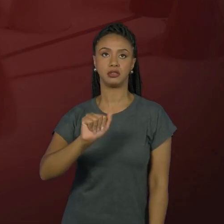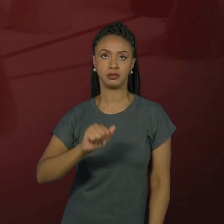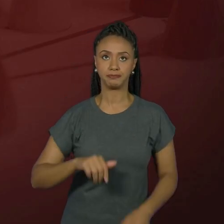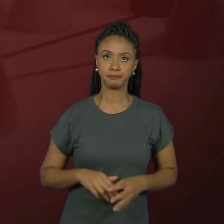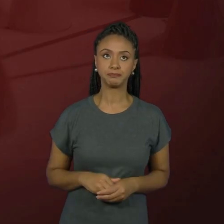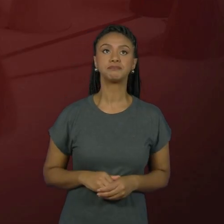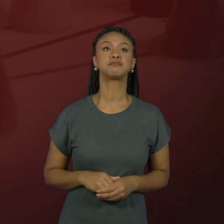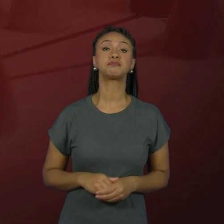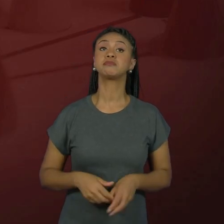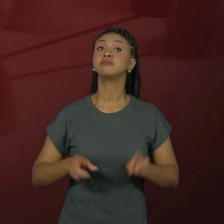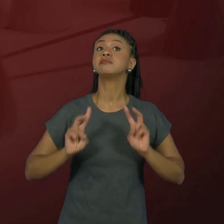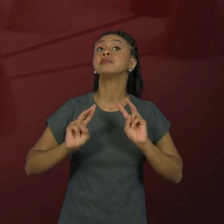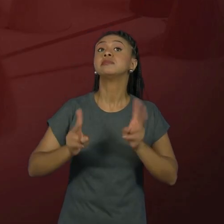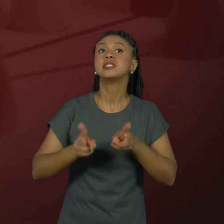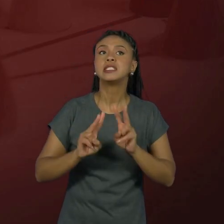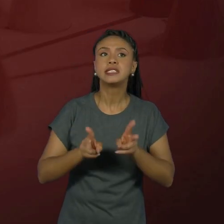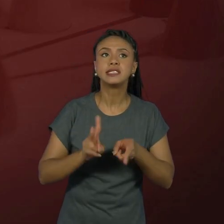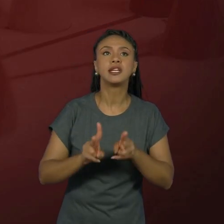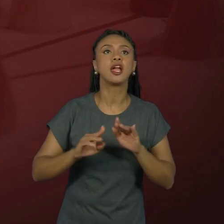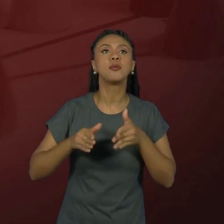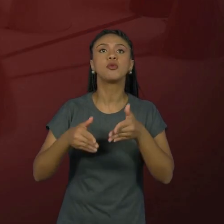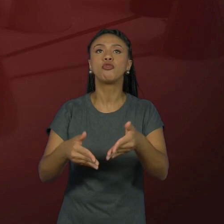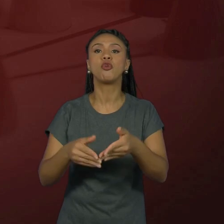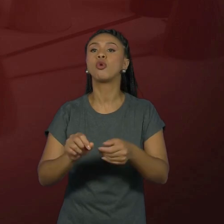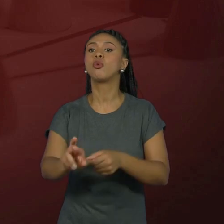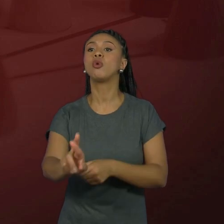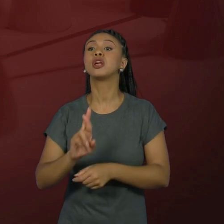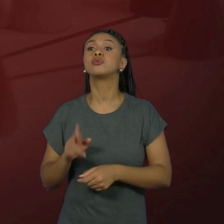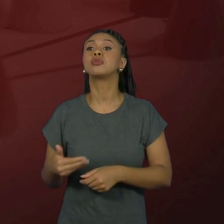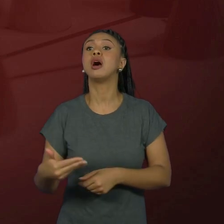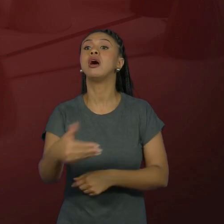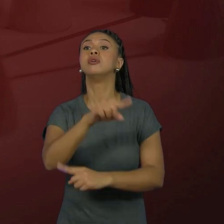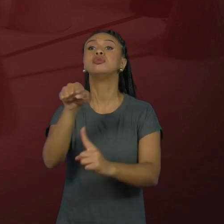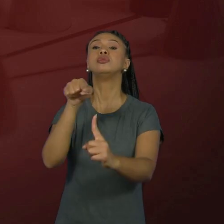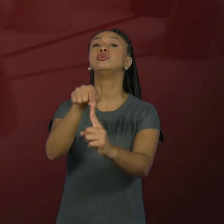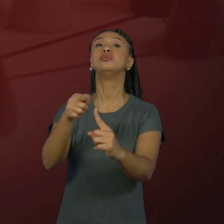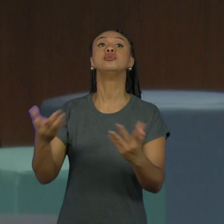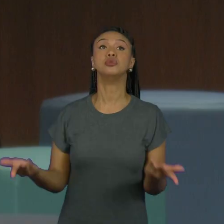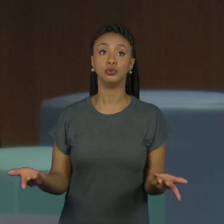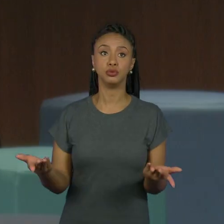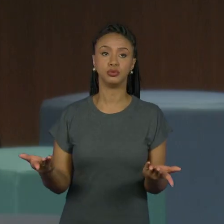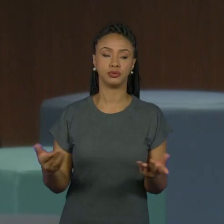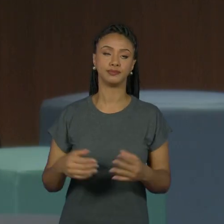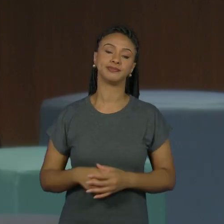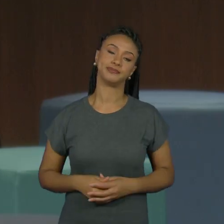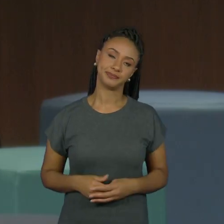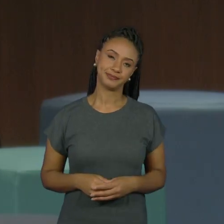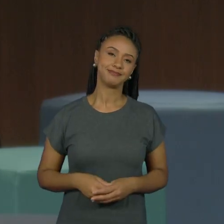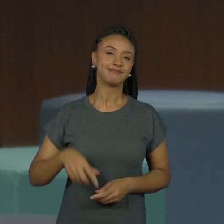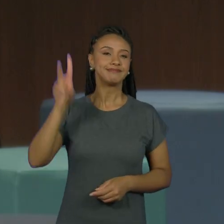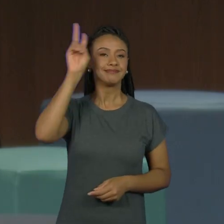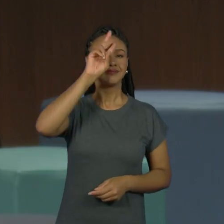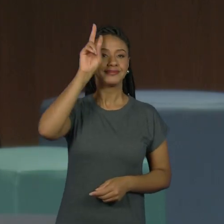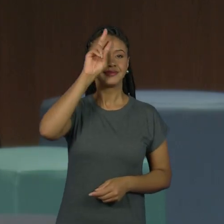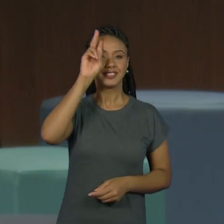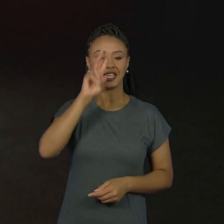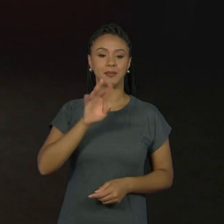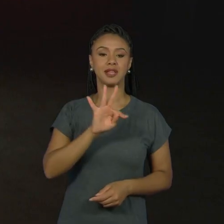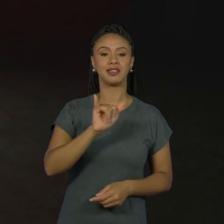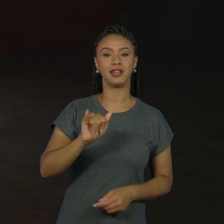componentes, que é representada pela especificação dos resultados a serem alcançados. Lembra dos subsistemas de TI,